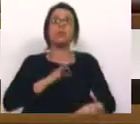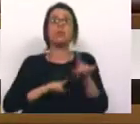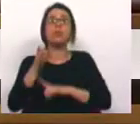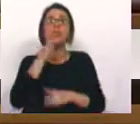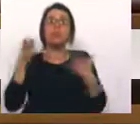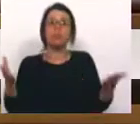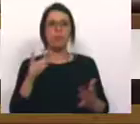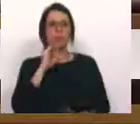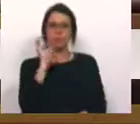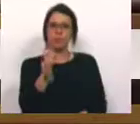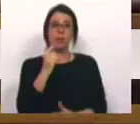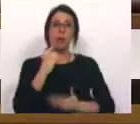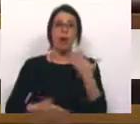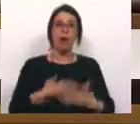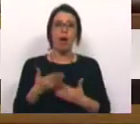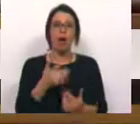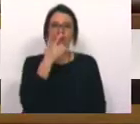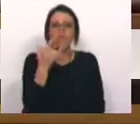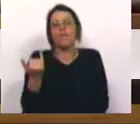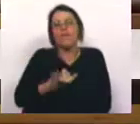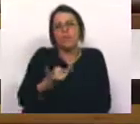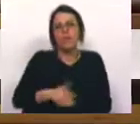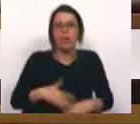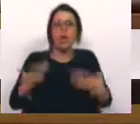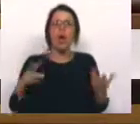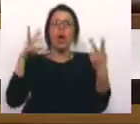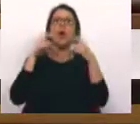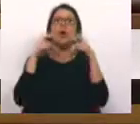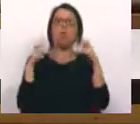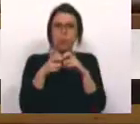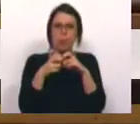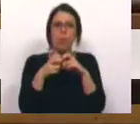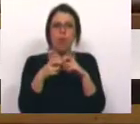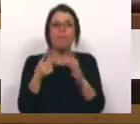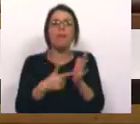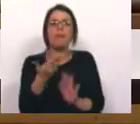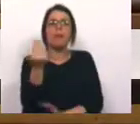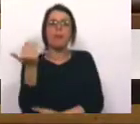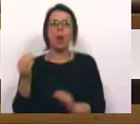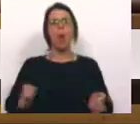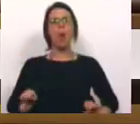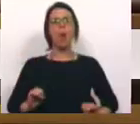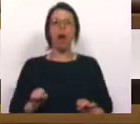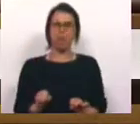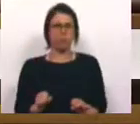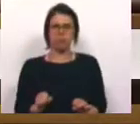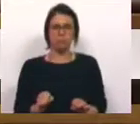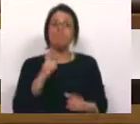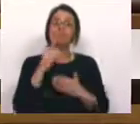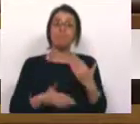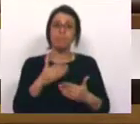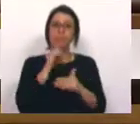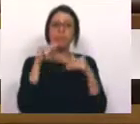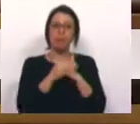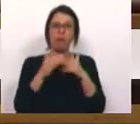deputados, não vale a pena continuar a fazer-se de conta que os problemas e as fragilidades não existem. Continua